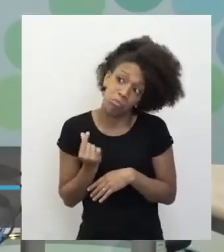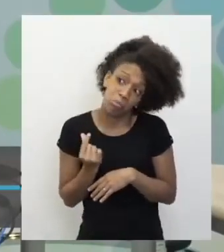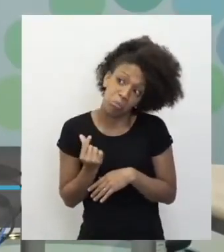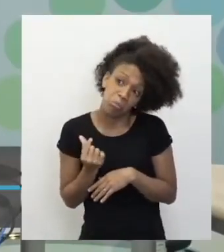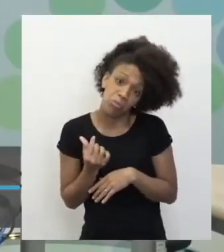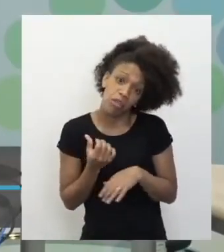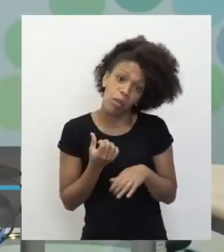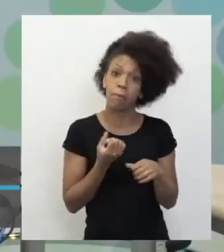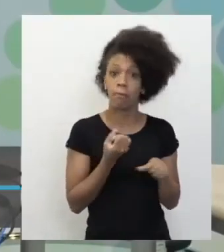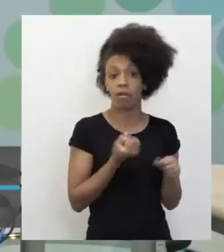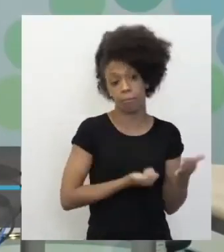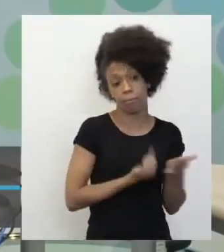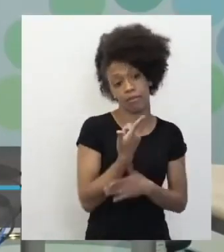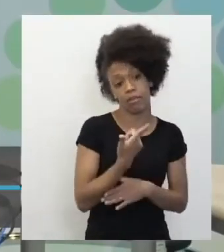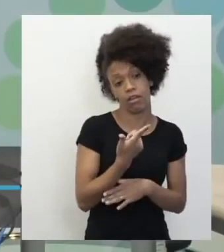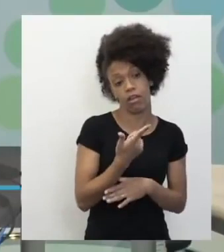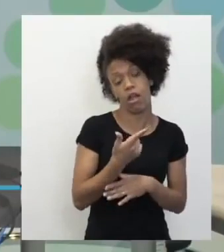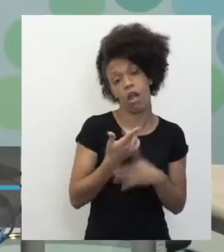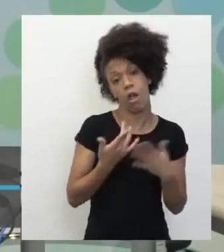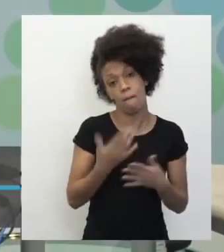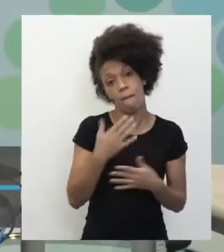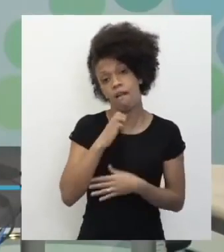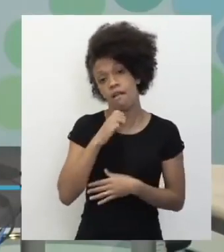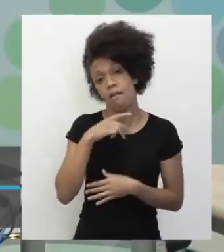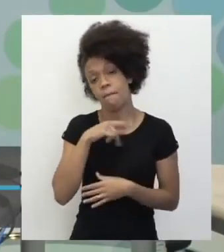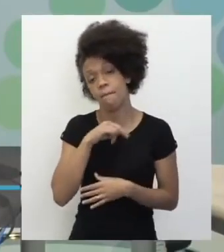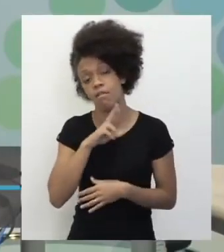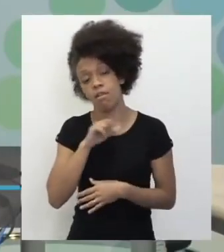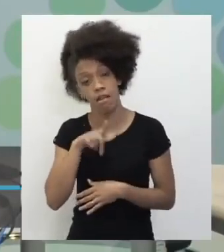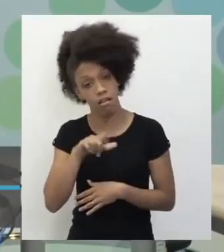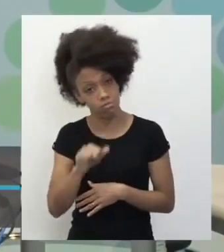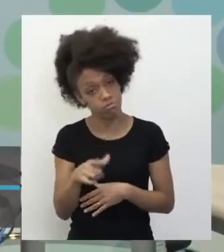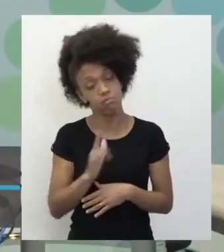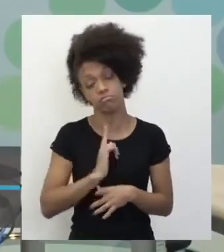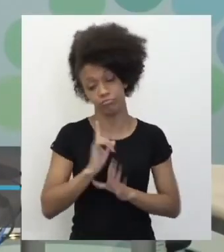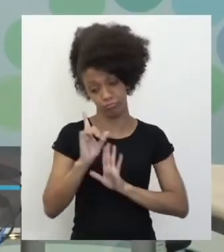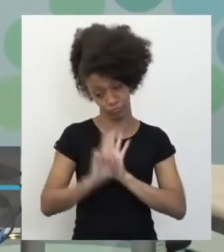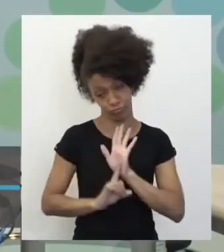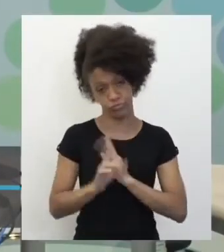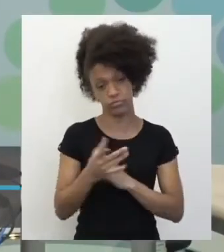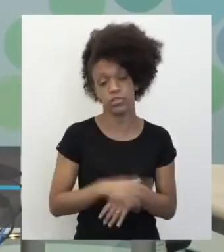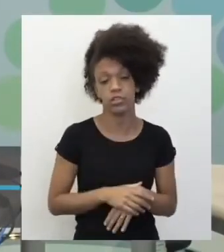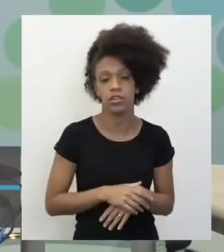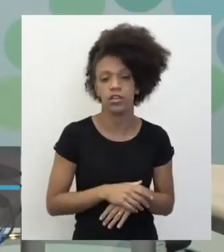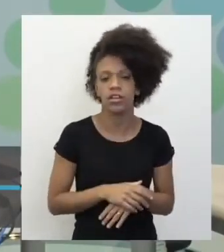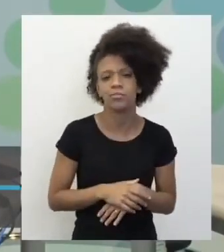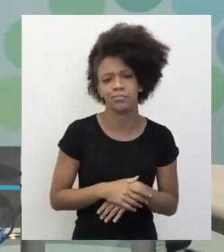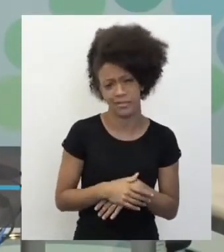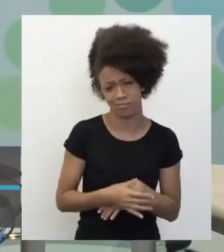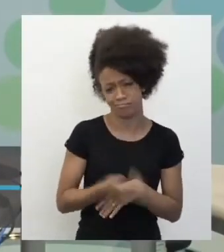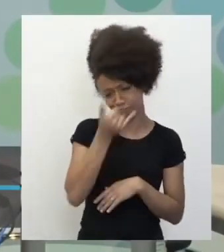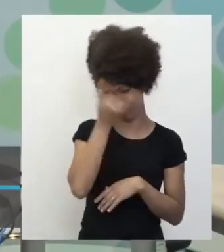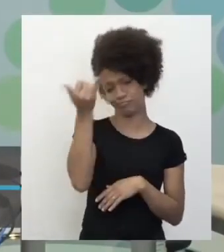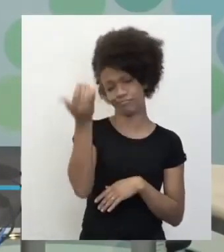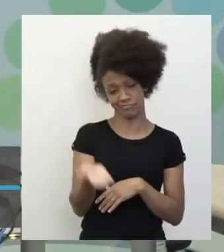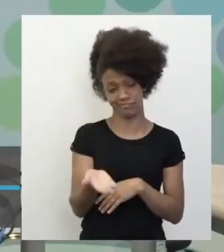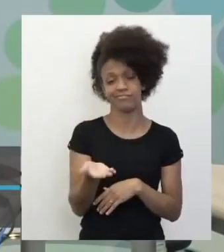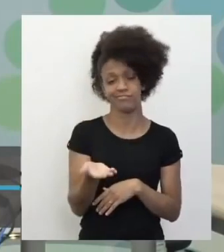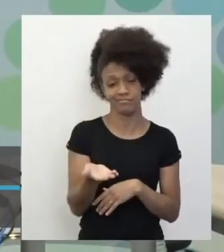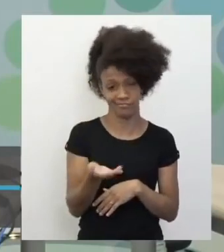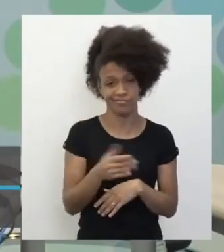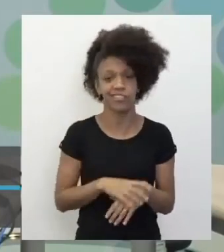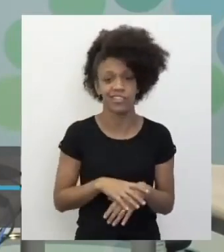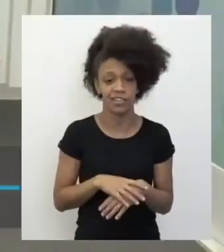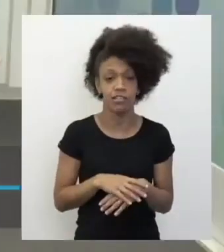no seu direito. E aí são muitas opiniões aqui, muitas. Exato. Mas a maioria acha assim que ela está enganada. Claro, porque você vai ter a